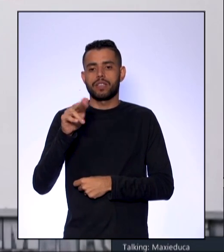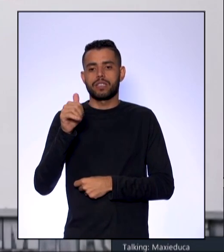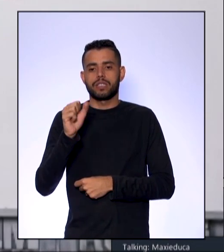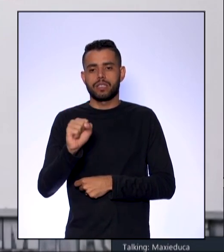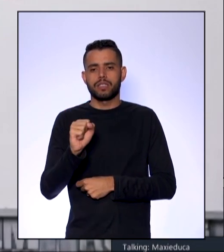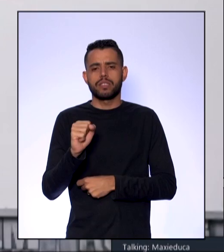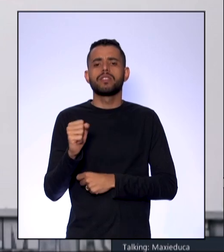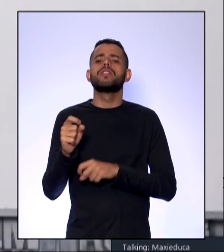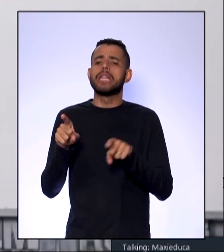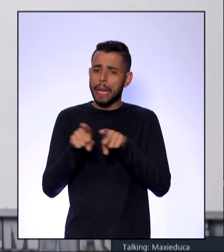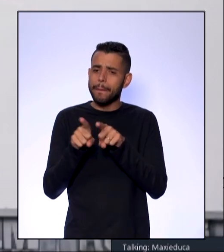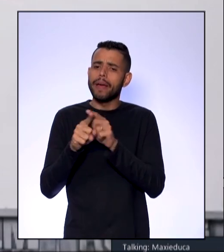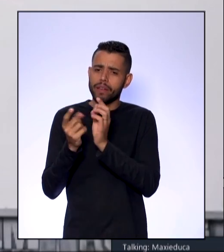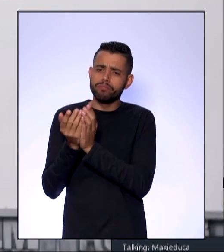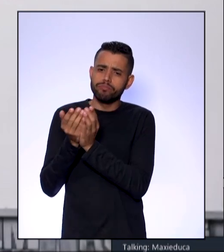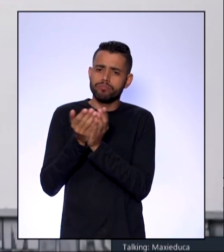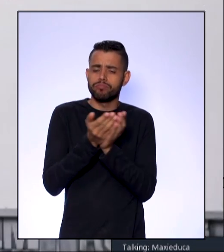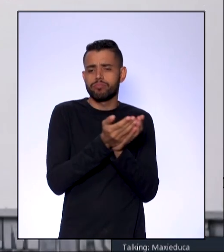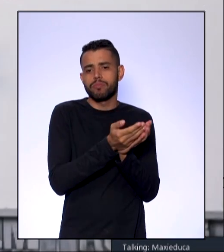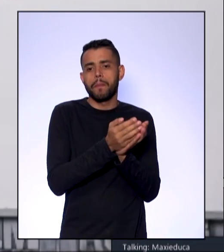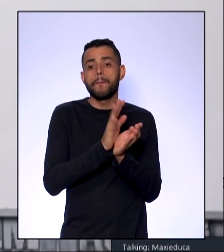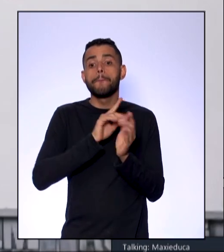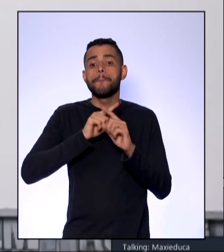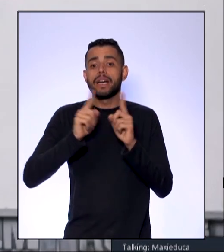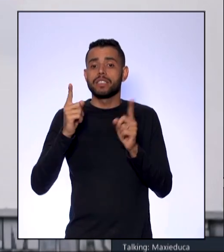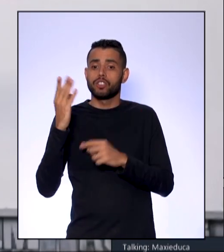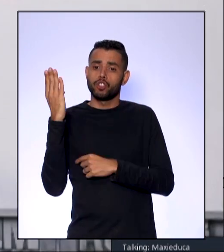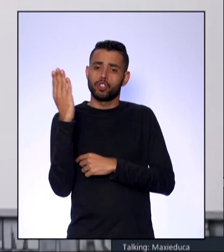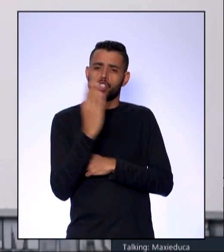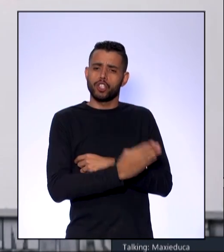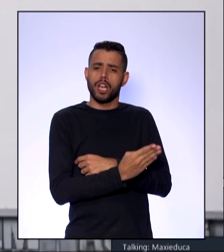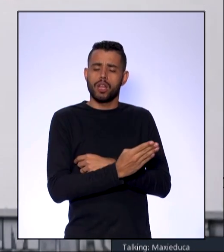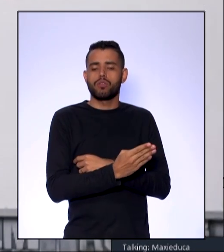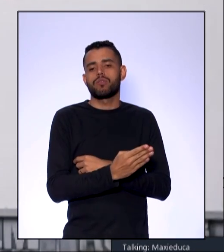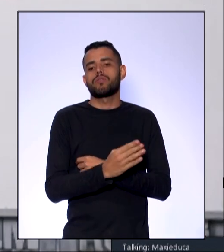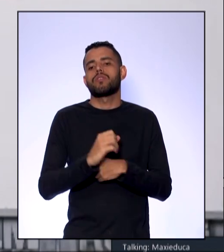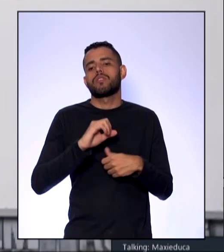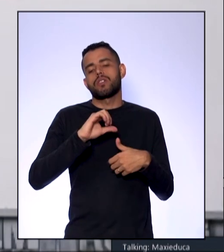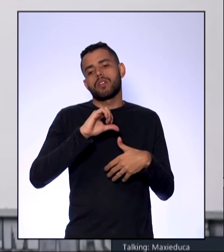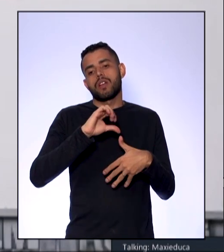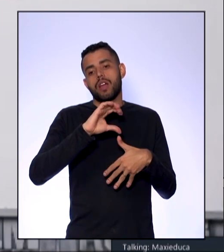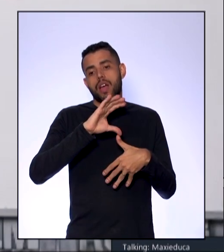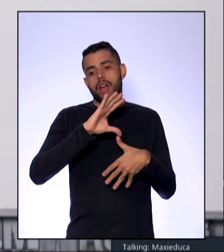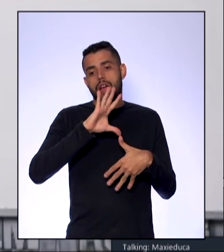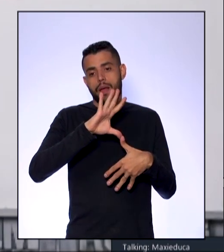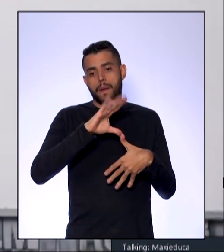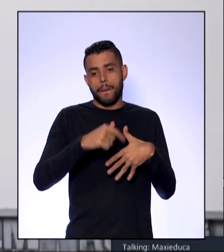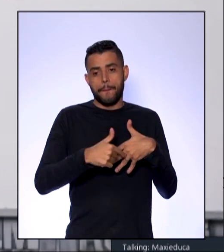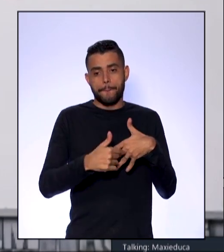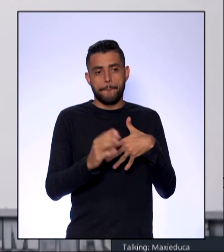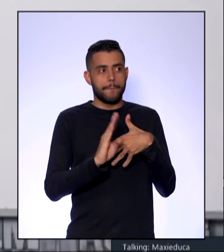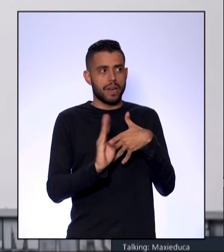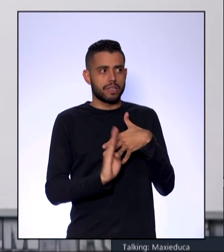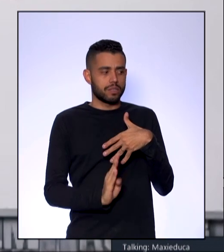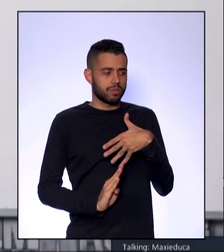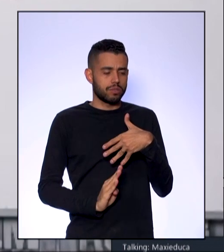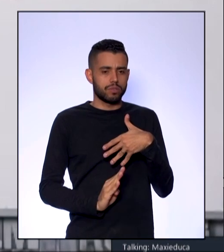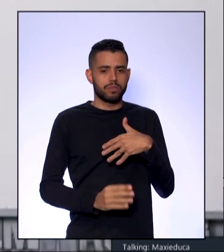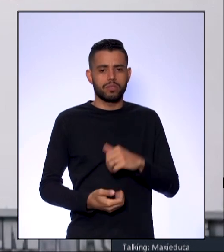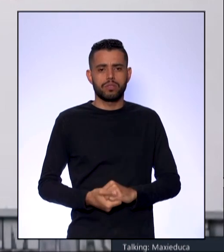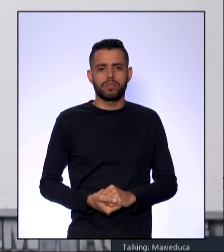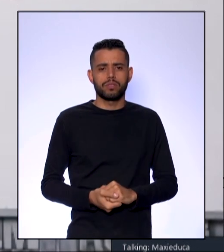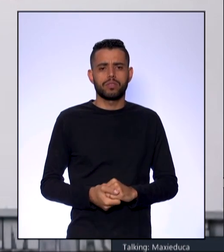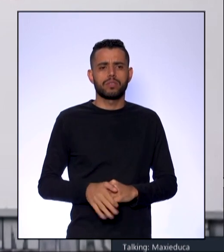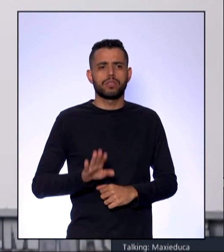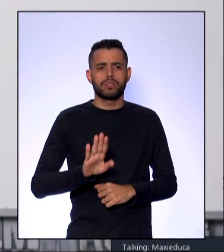mas ele veio para o Brasil. Aqui ele chega à América Central. A nossa importância